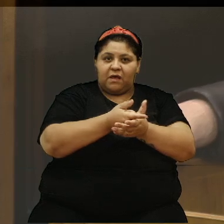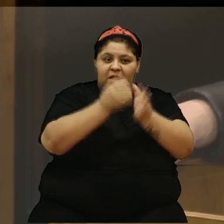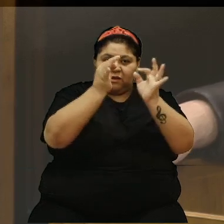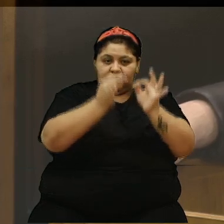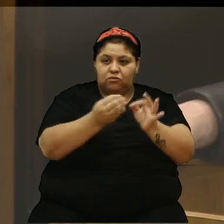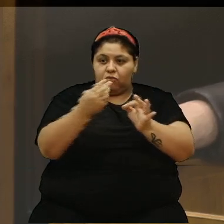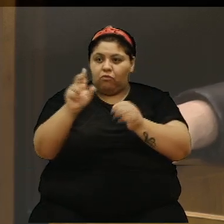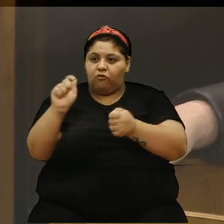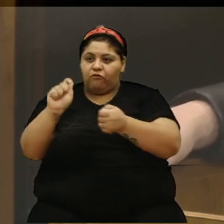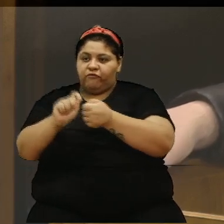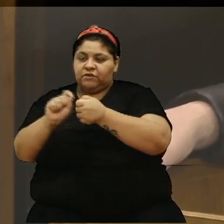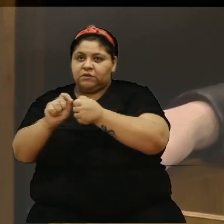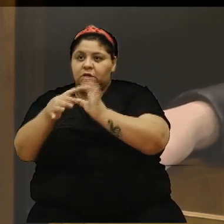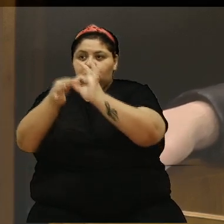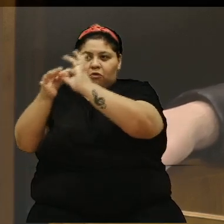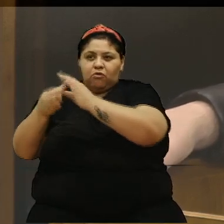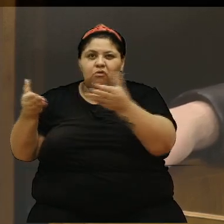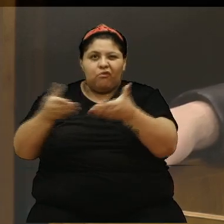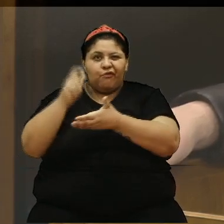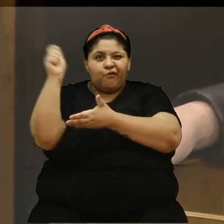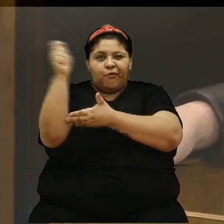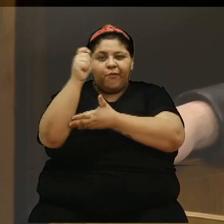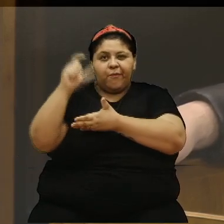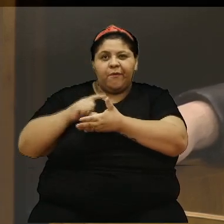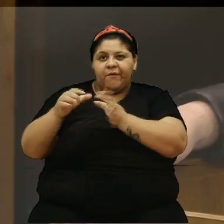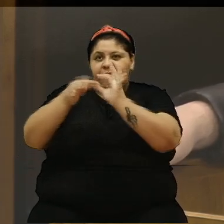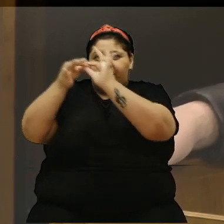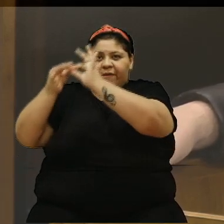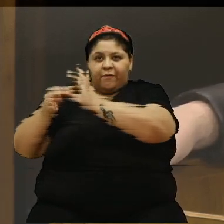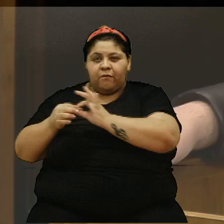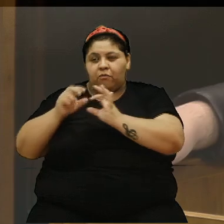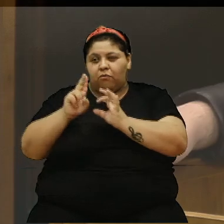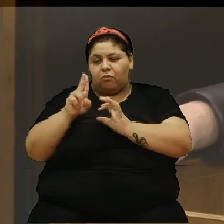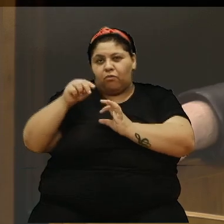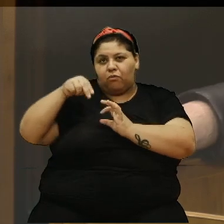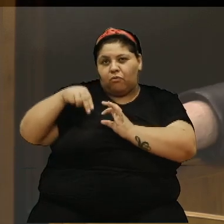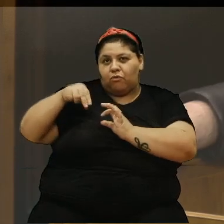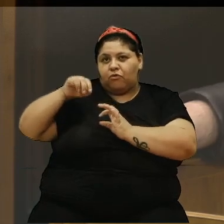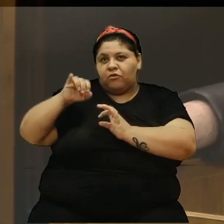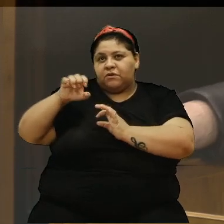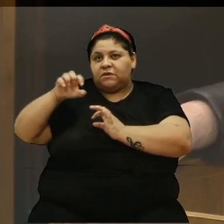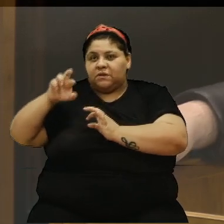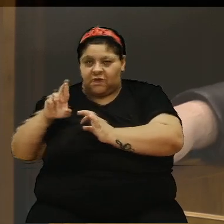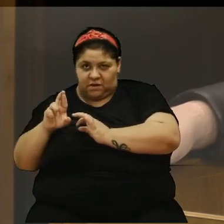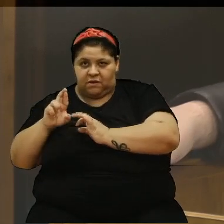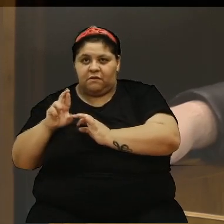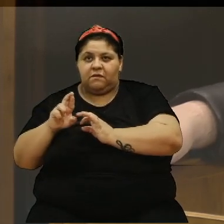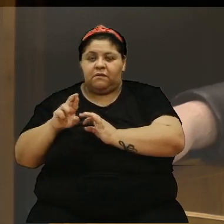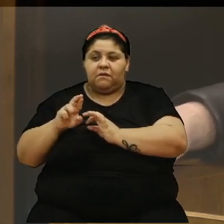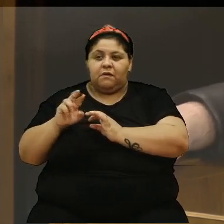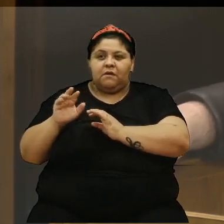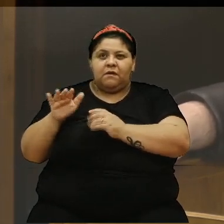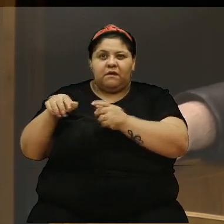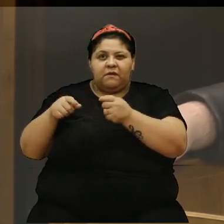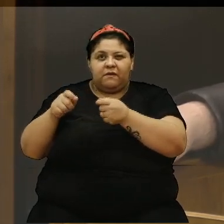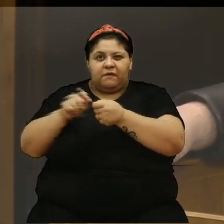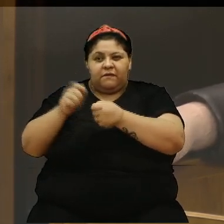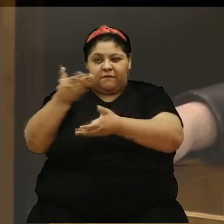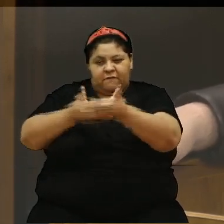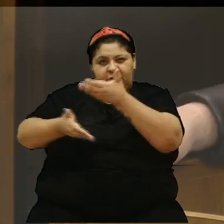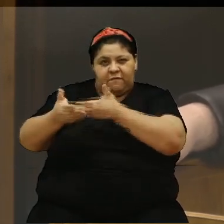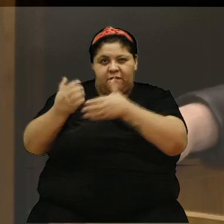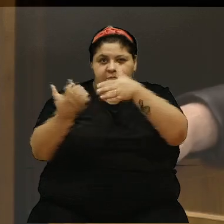se fazer um convênio. Hoje o Rio Grande do Sul tem um convênio com a Unier, né, um helicóptero da Unimed que faz essas operações. Então, essa empresa